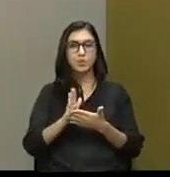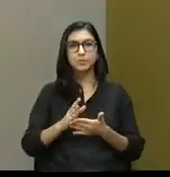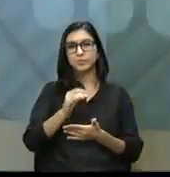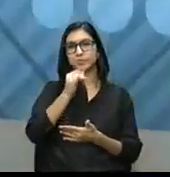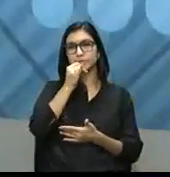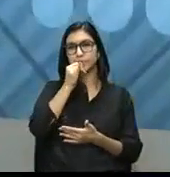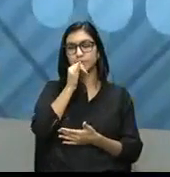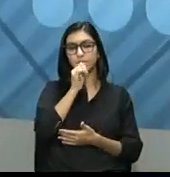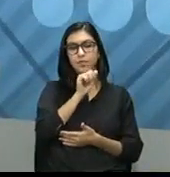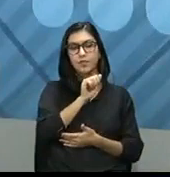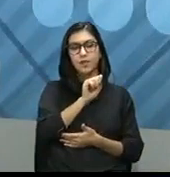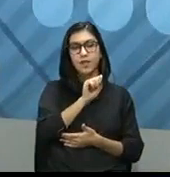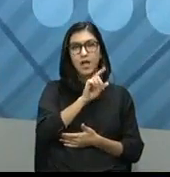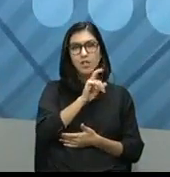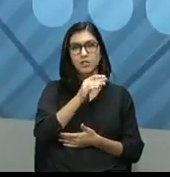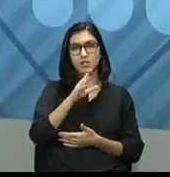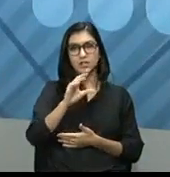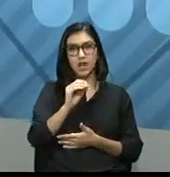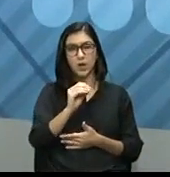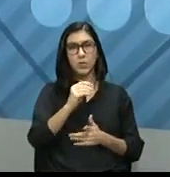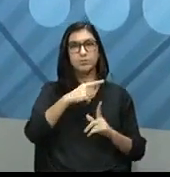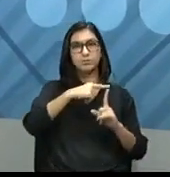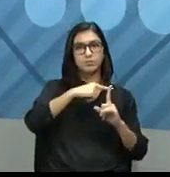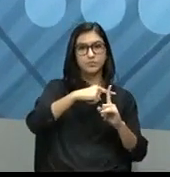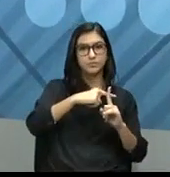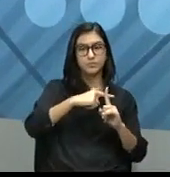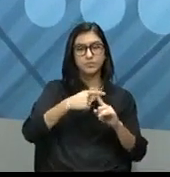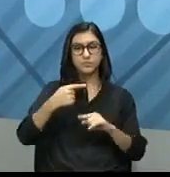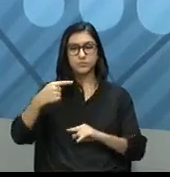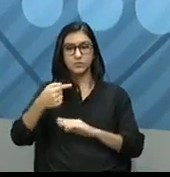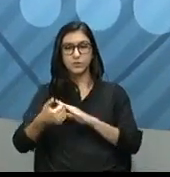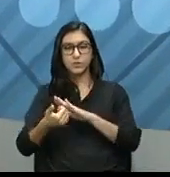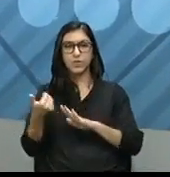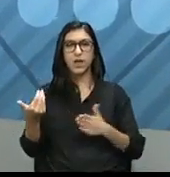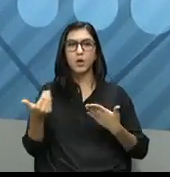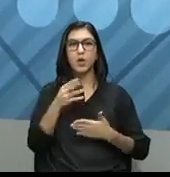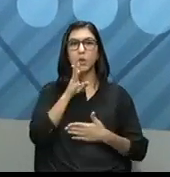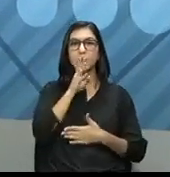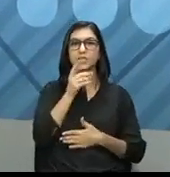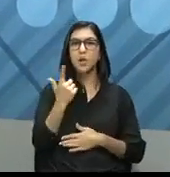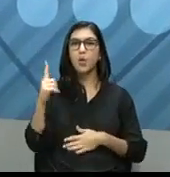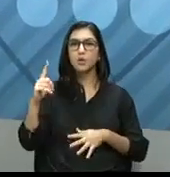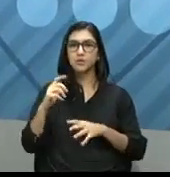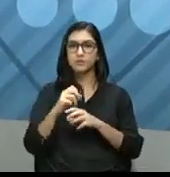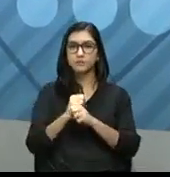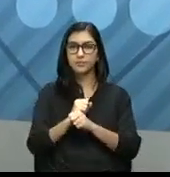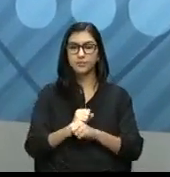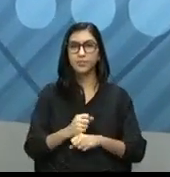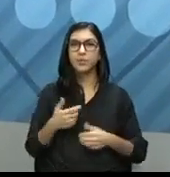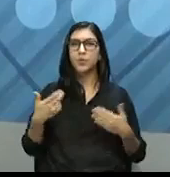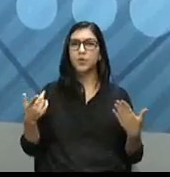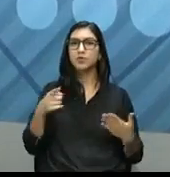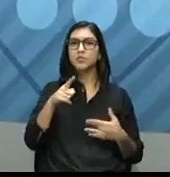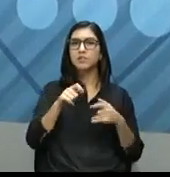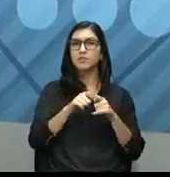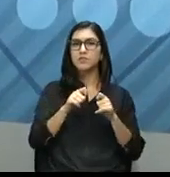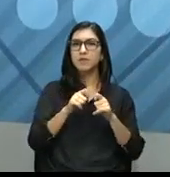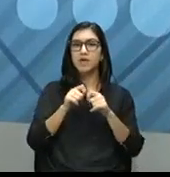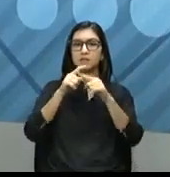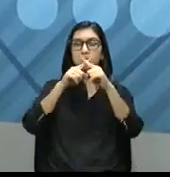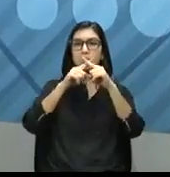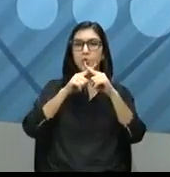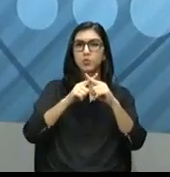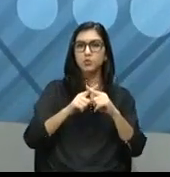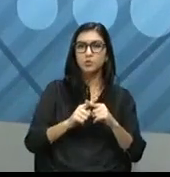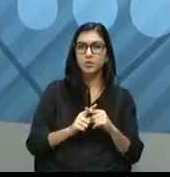como a adição e a subtração. E agora nós vamos conhecer uma outra operação, quando você faz a